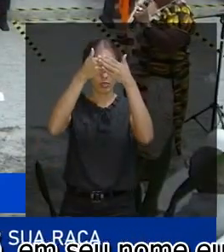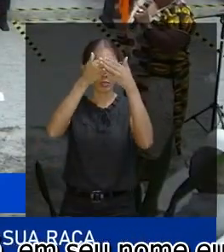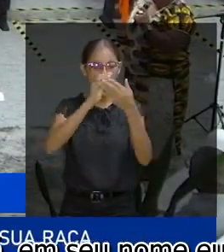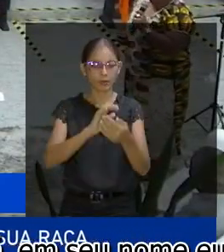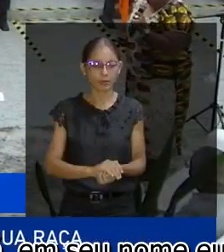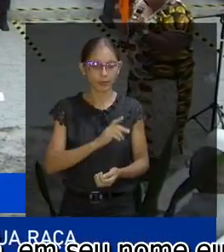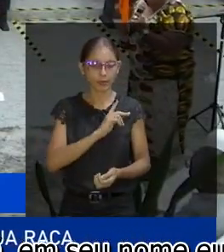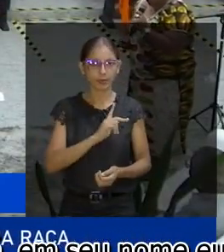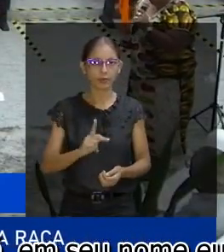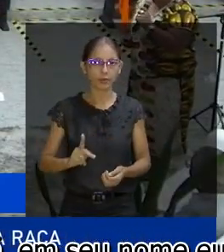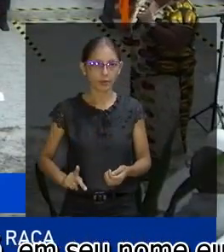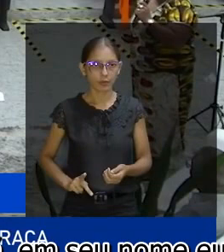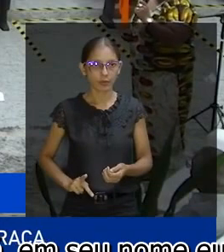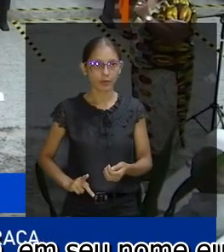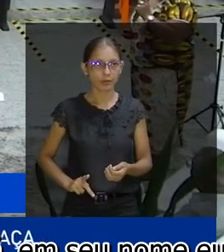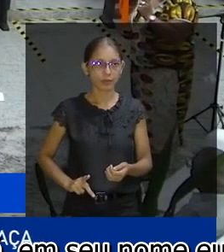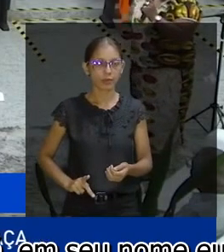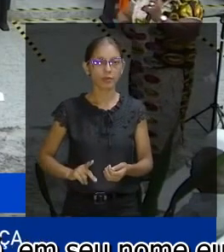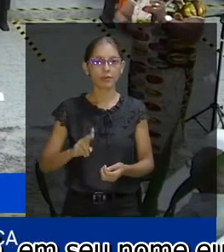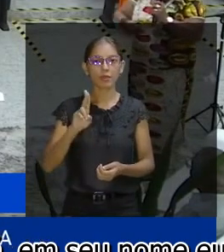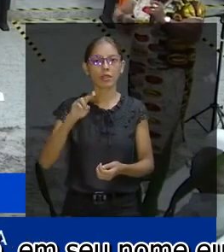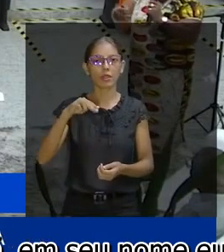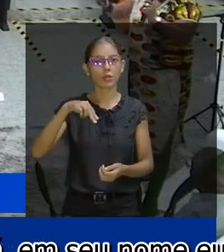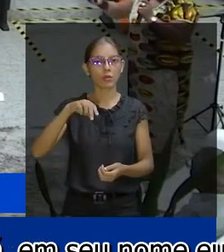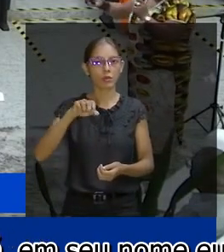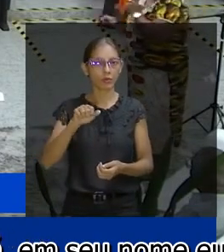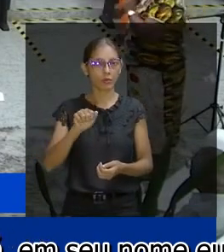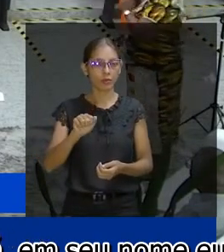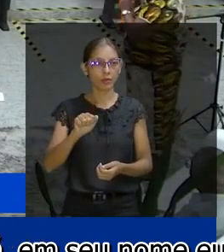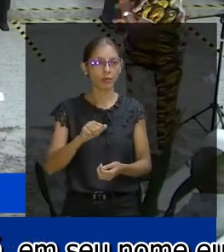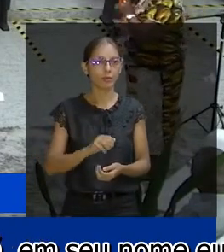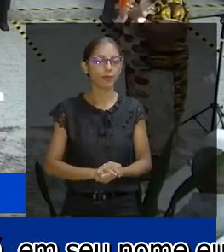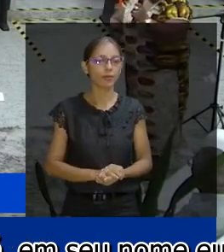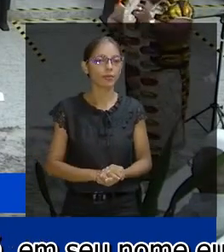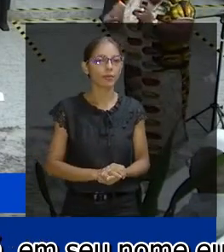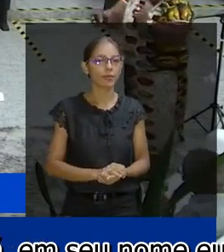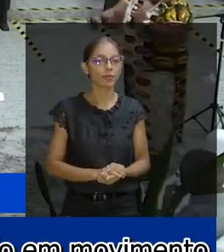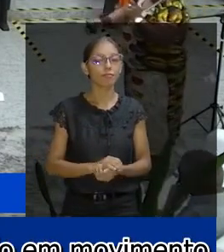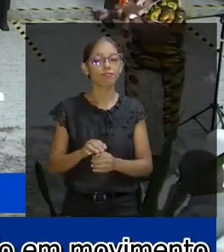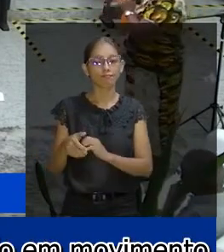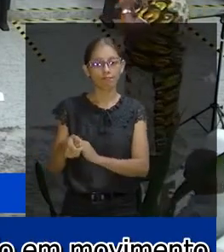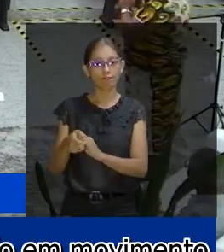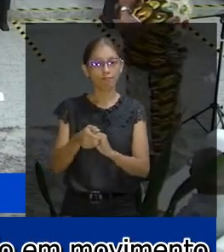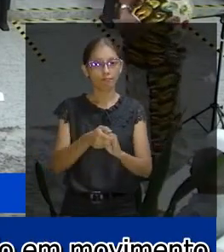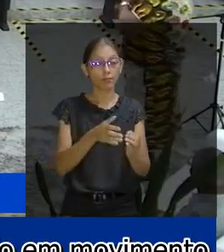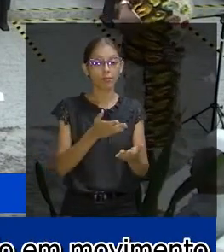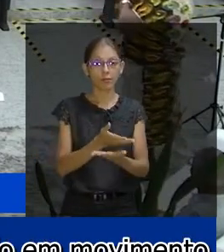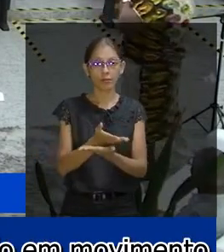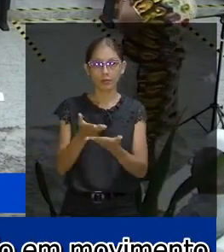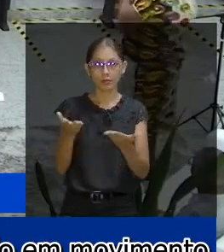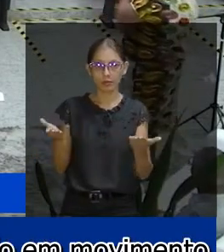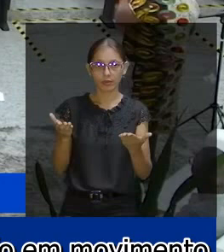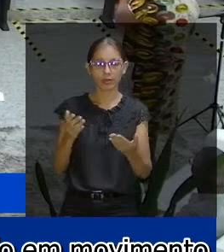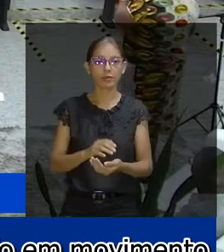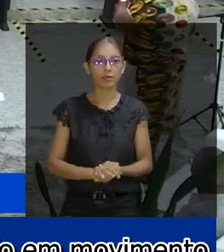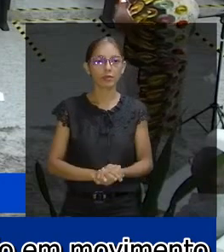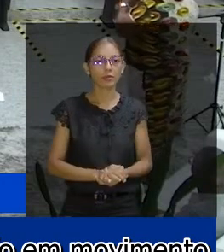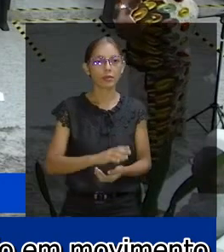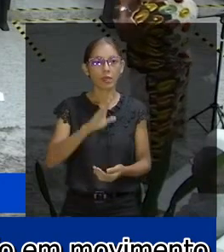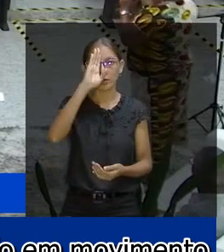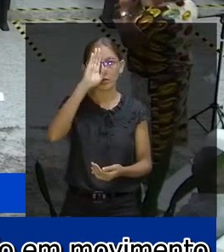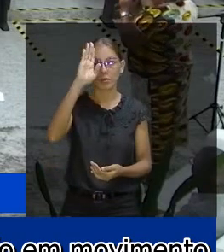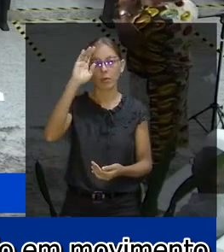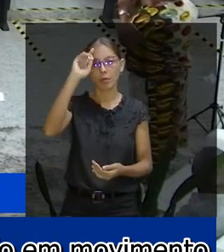presidente da União dos Negros do Amapá, em seu nome eu saúdo todos, principalmente aos negros e